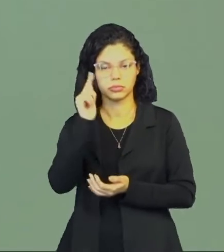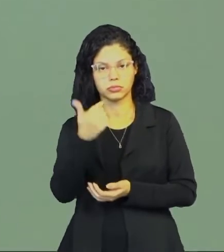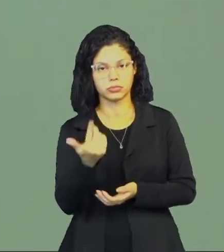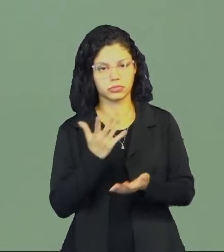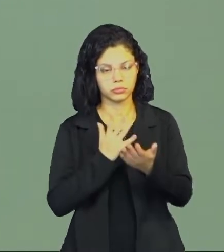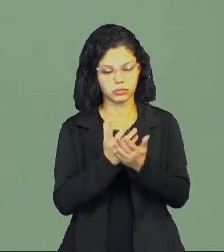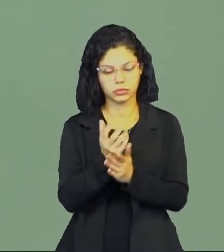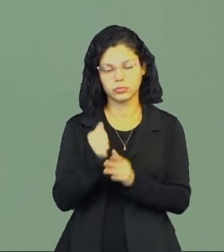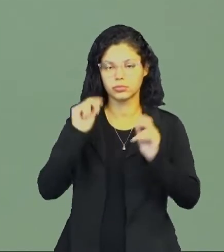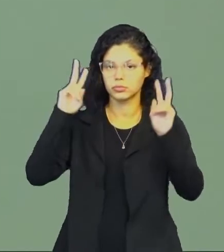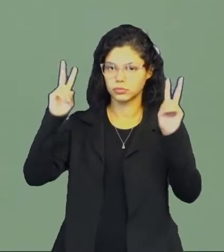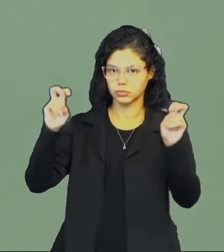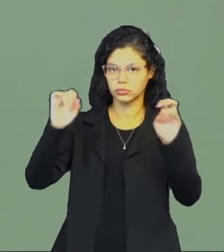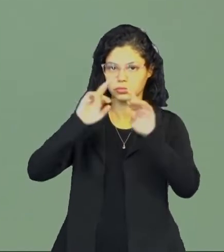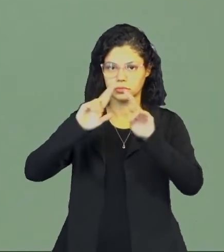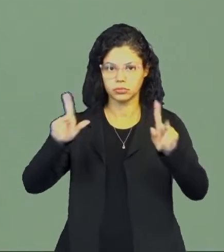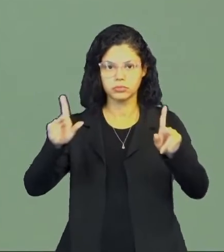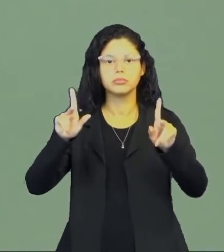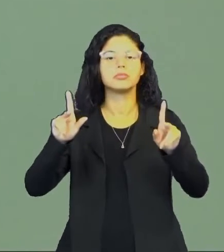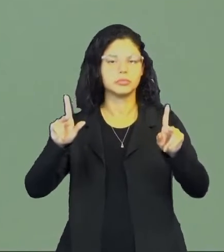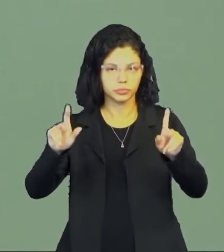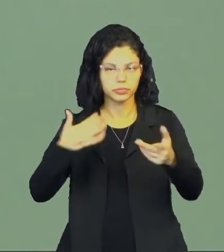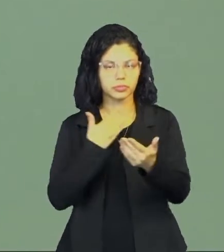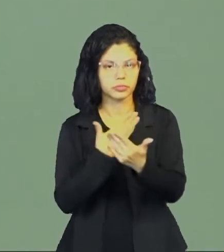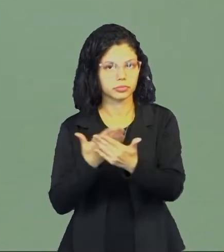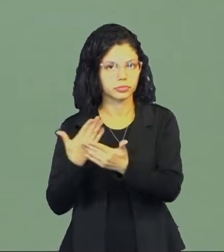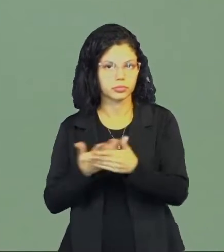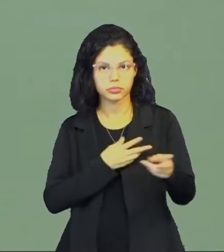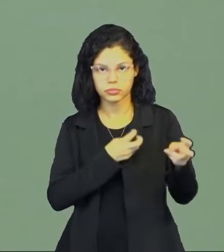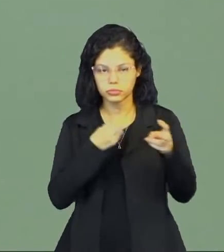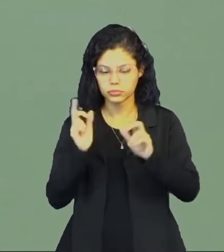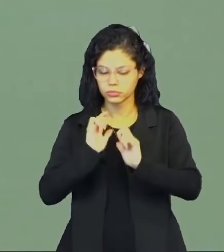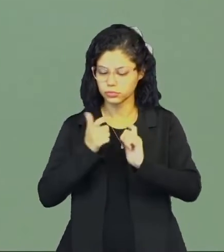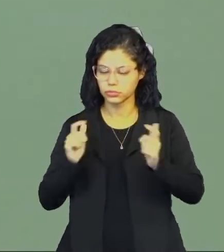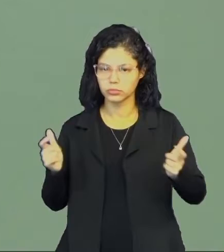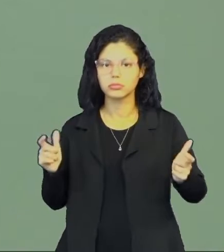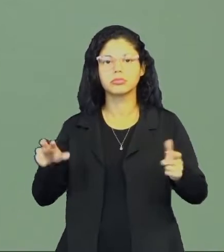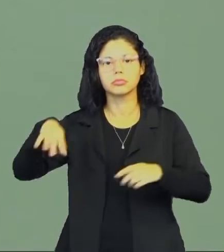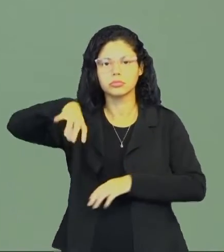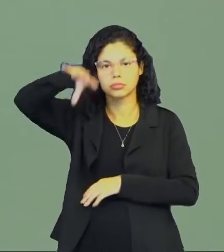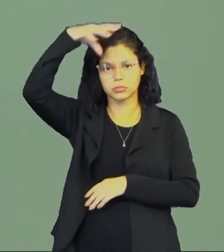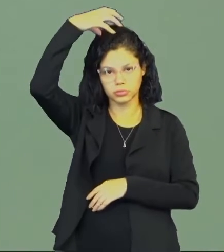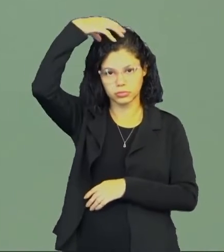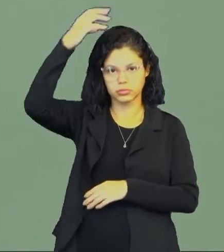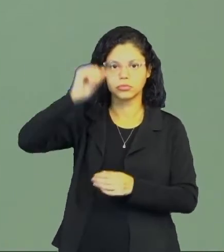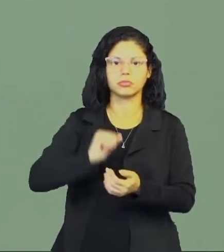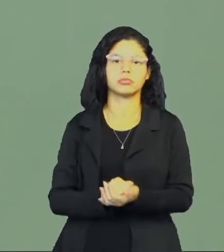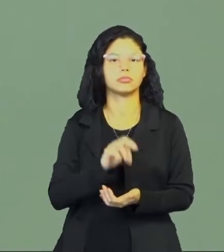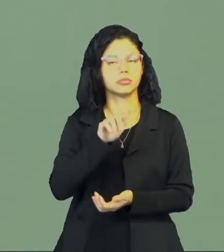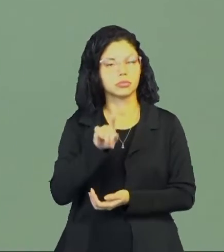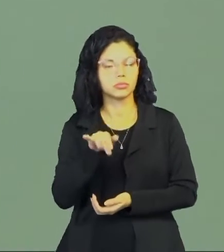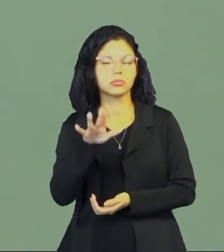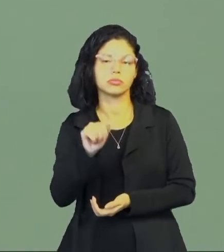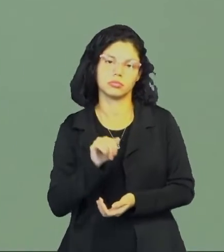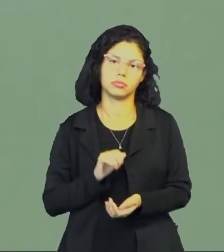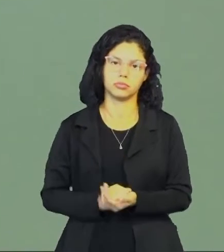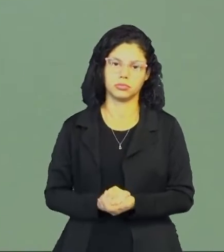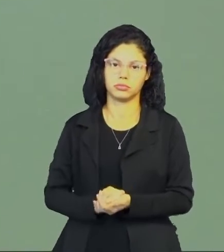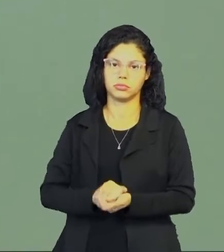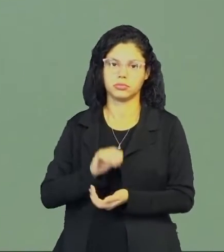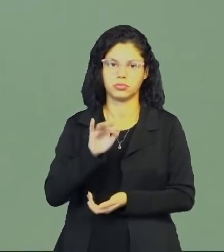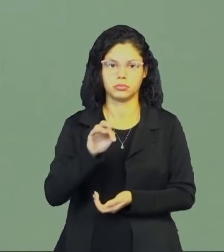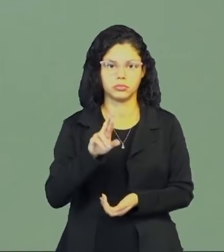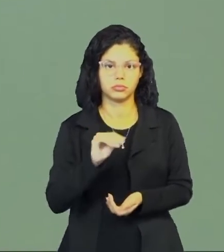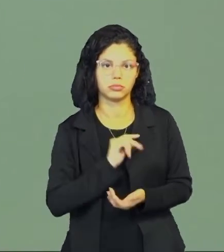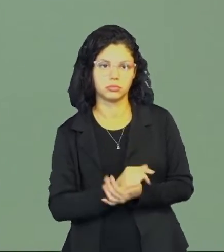outra abordagem, a gente consegue estudar, consegue perceber grandes reinos africanos, como o reino de Gana, o reino